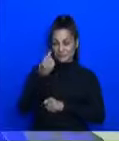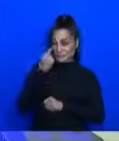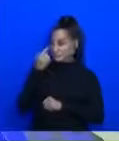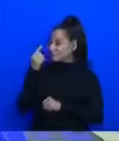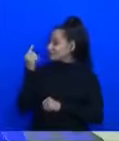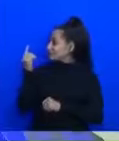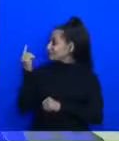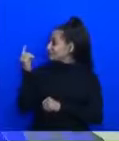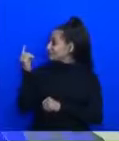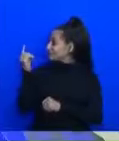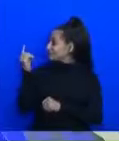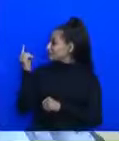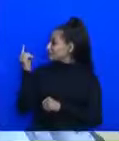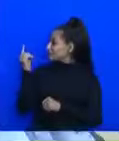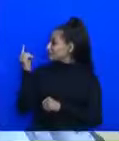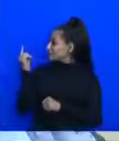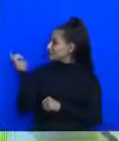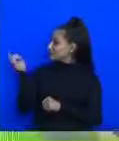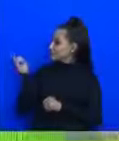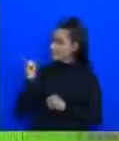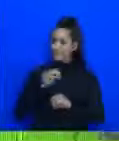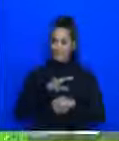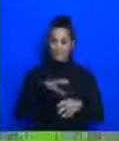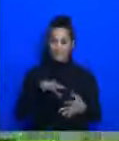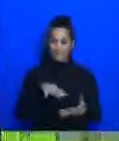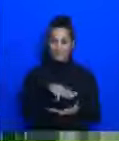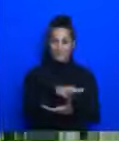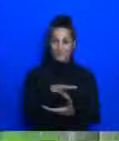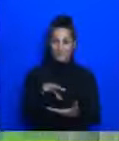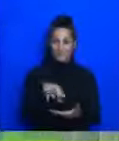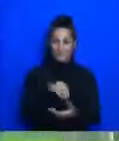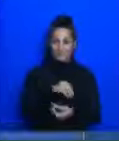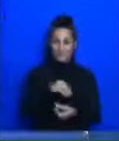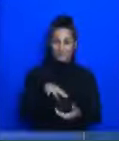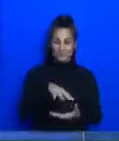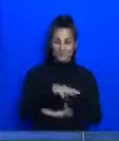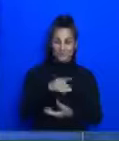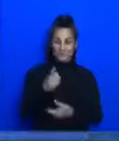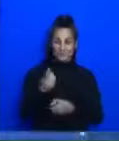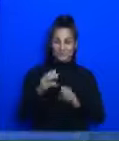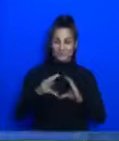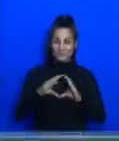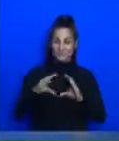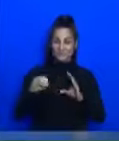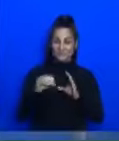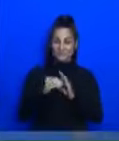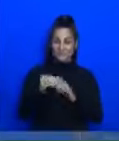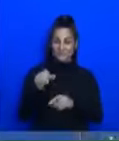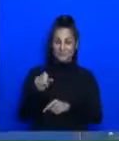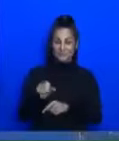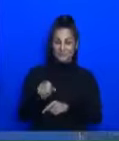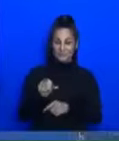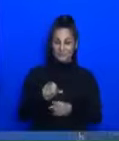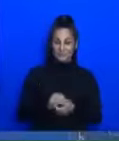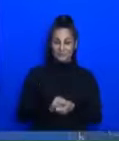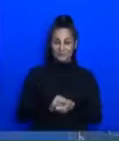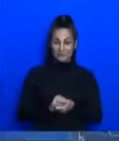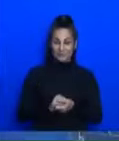Bola posicionada, valendo. Globo recarregado, embaralhando 10 bolas numeradas de 0 a 9.